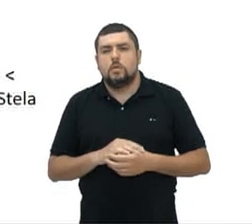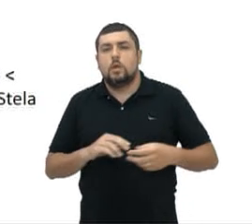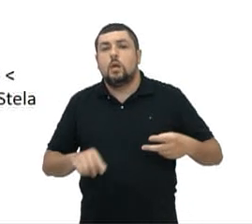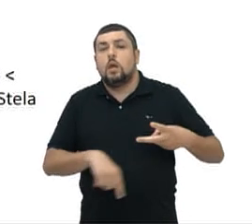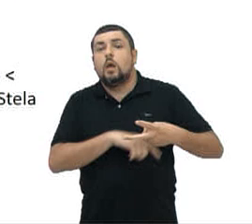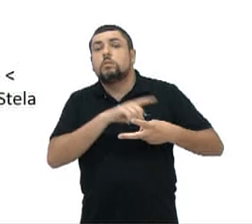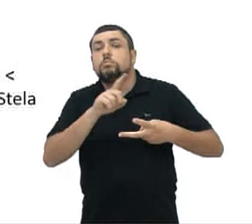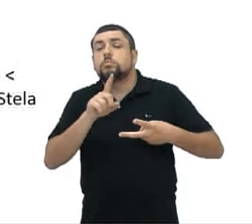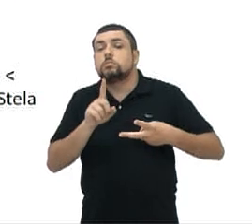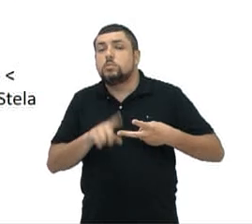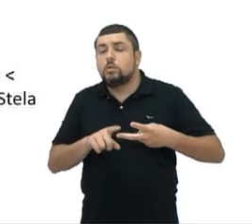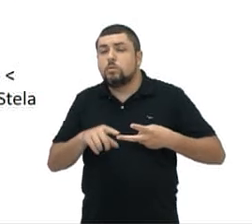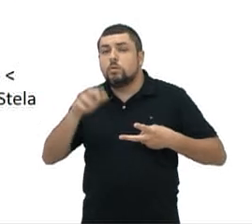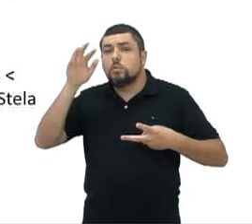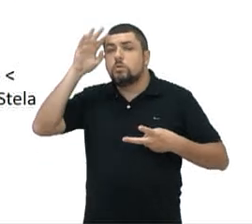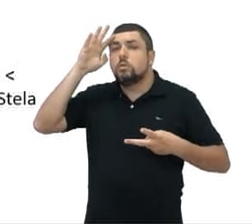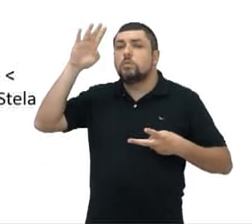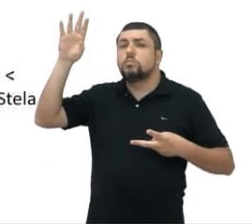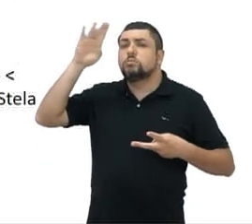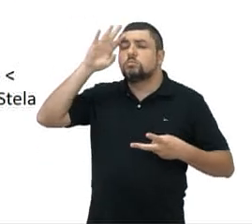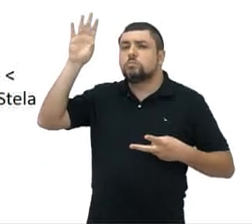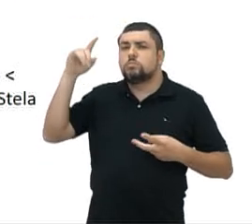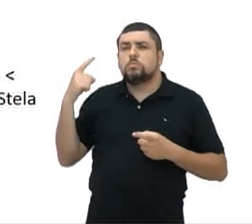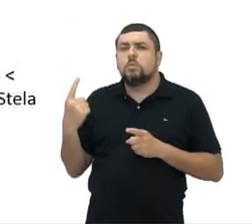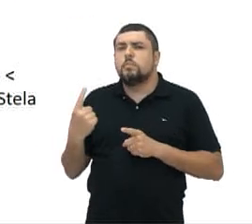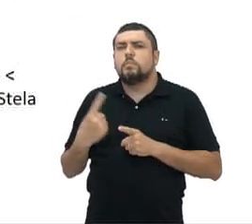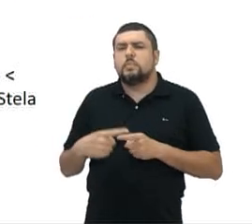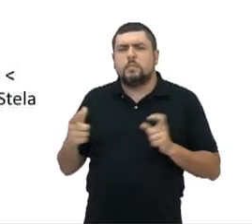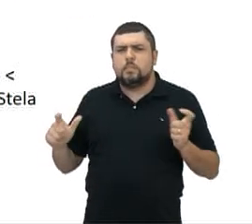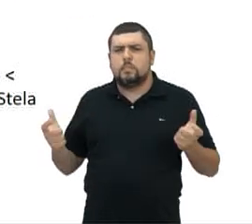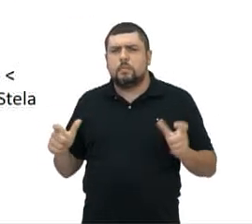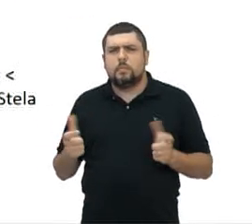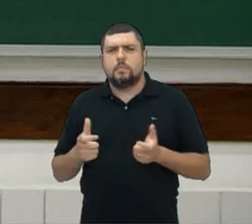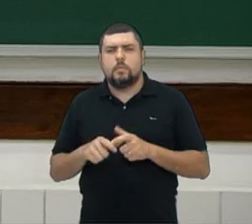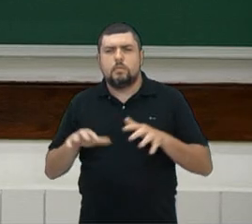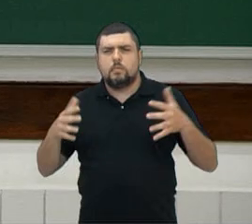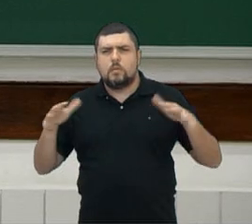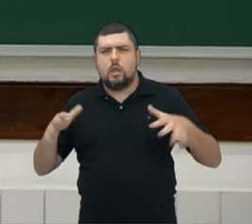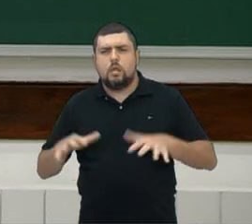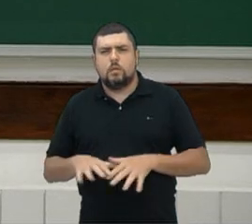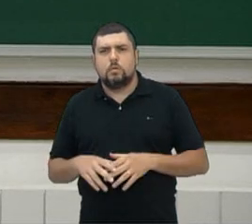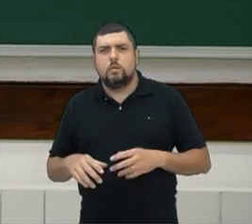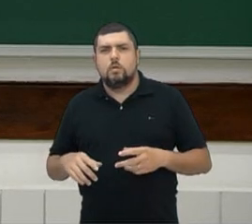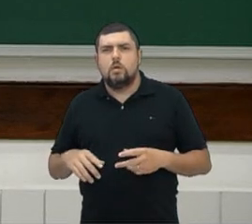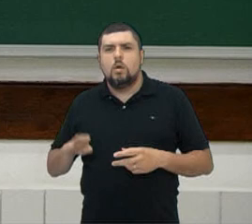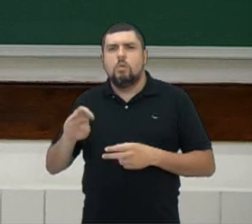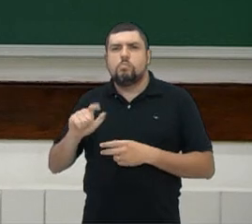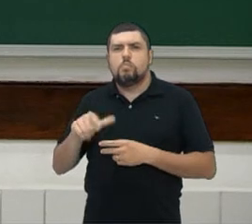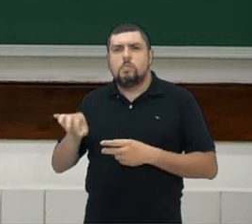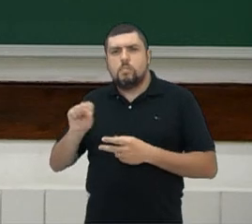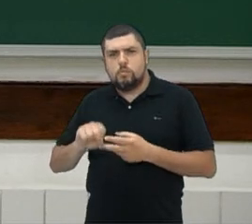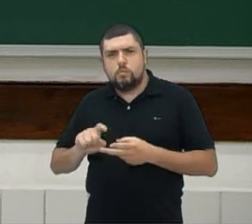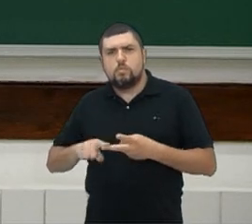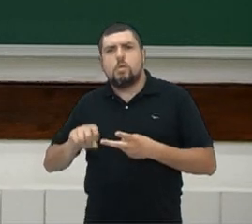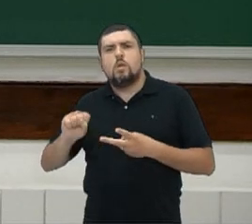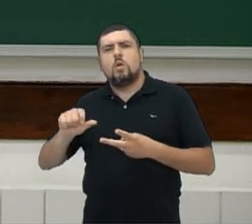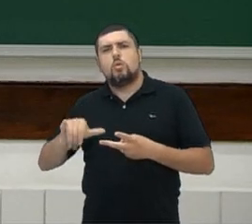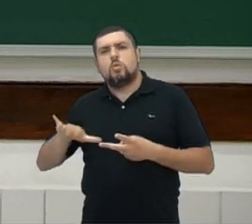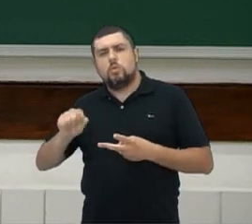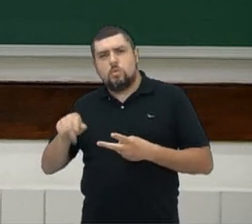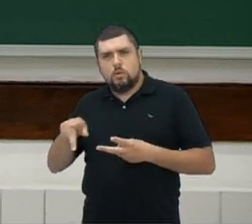eu encontrei, inclusive que alguns especialistas, né, o professor Boulos, a professora Sony e algumas outras, comentam